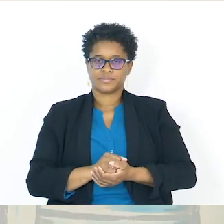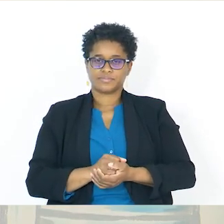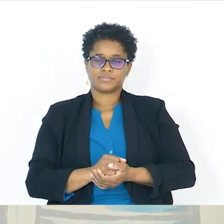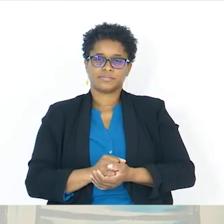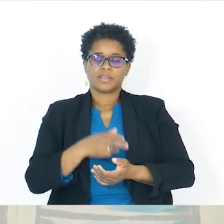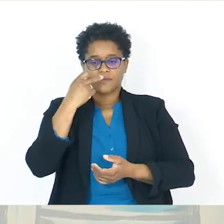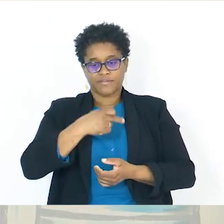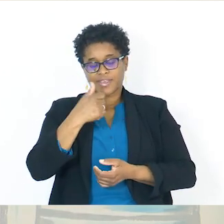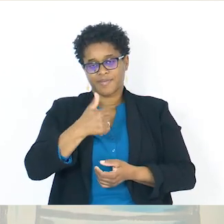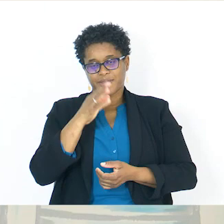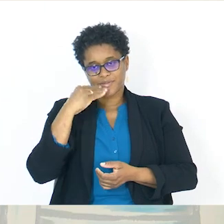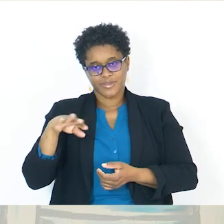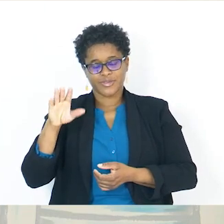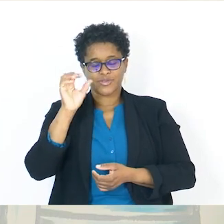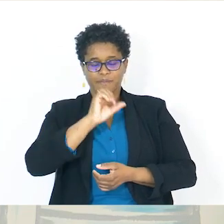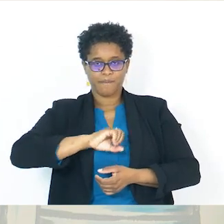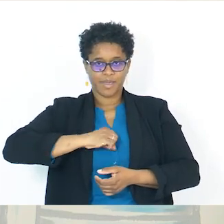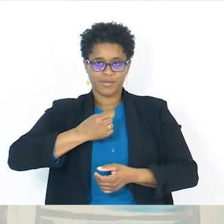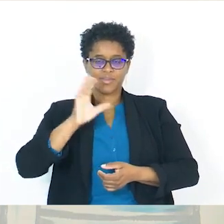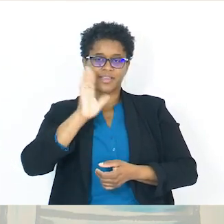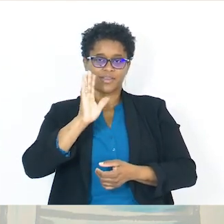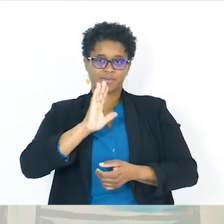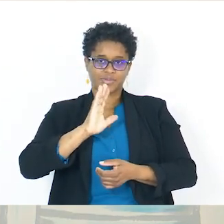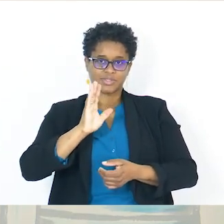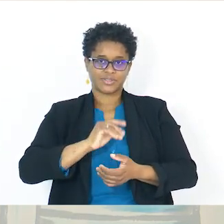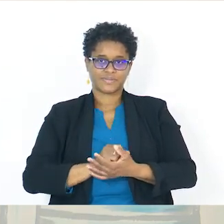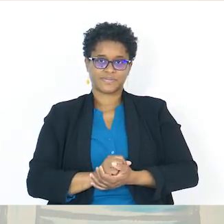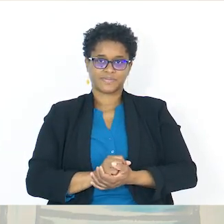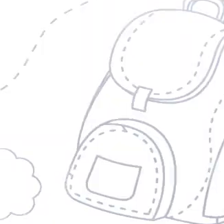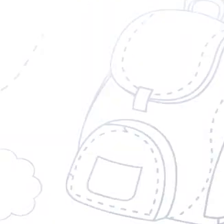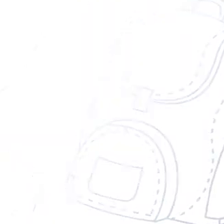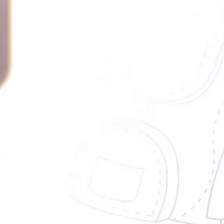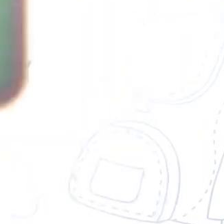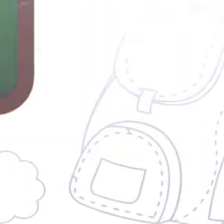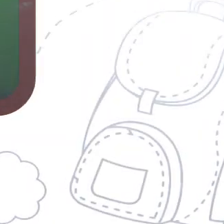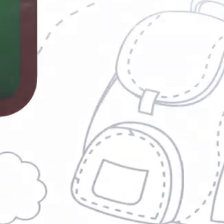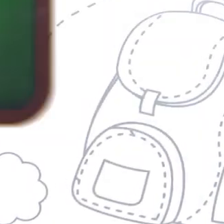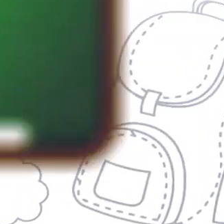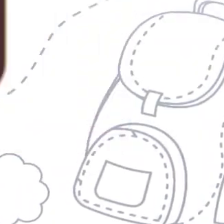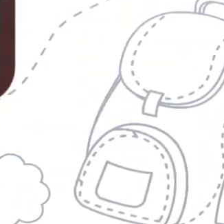sabão. Fiquem bem, meus meninos. Adeus!